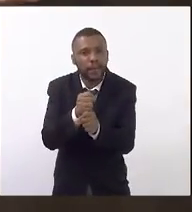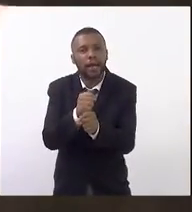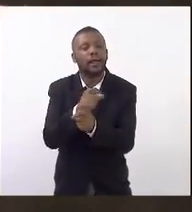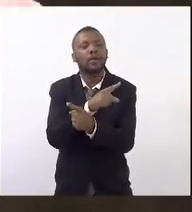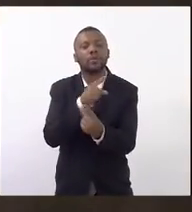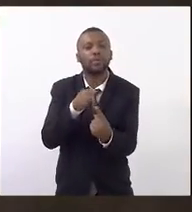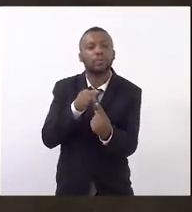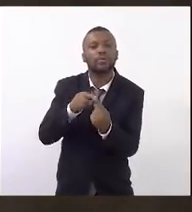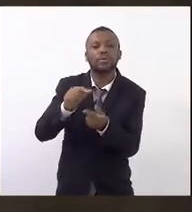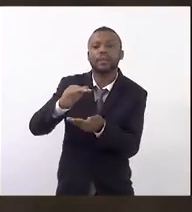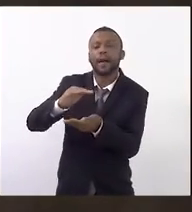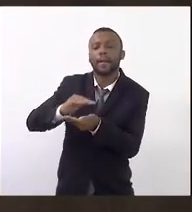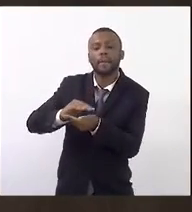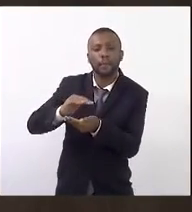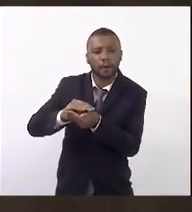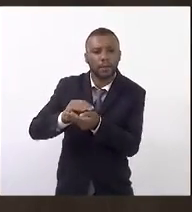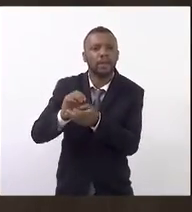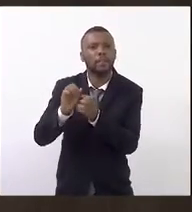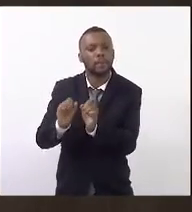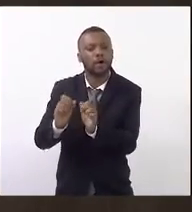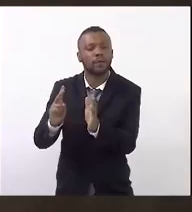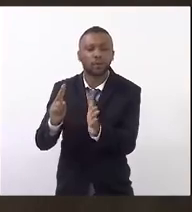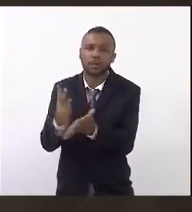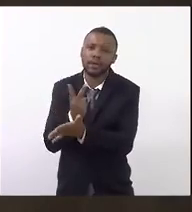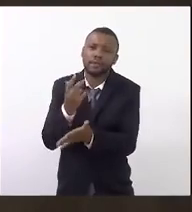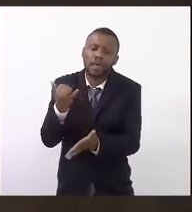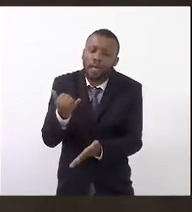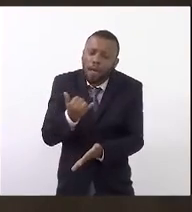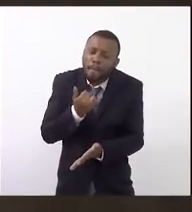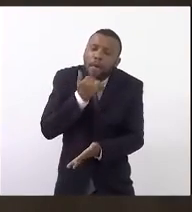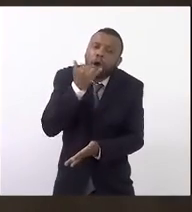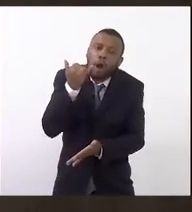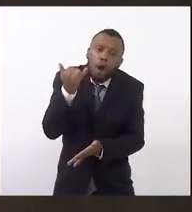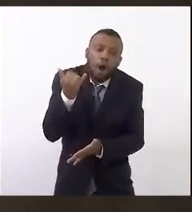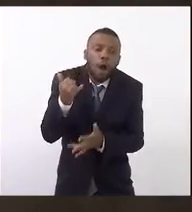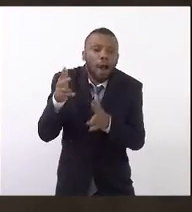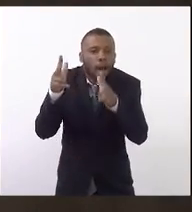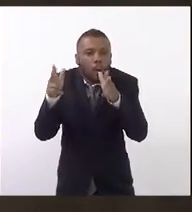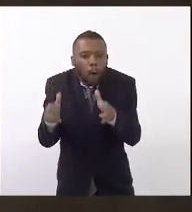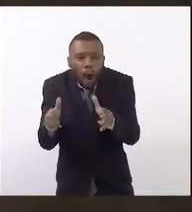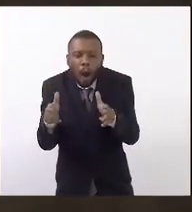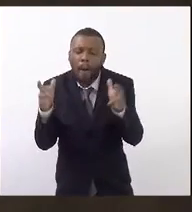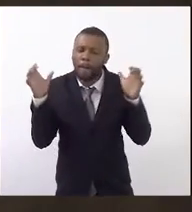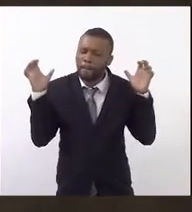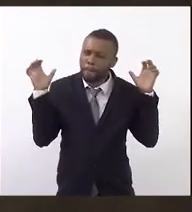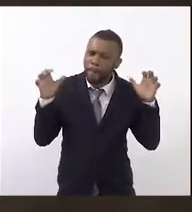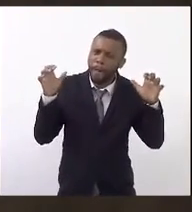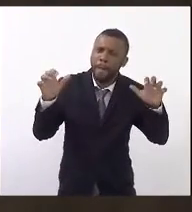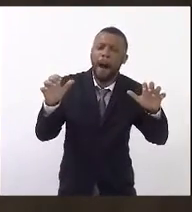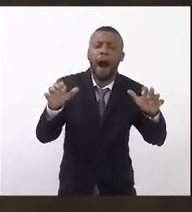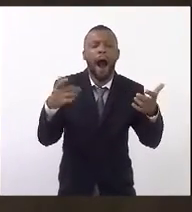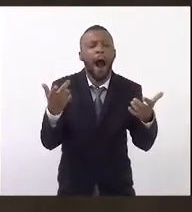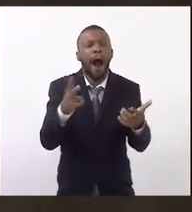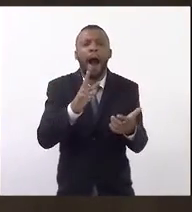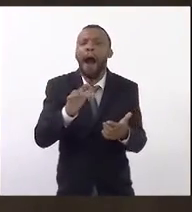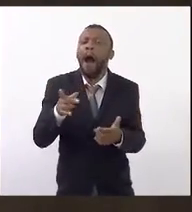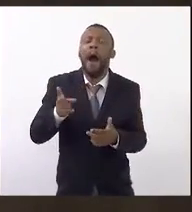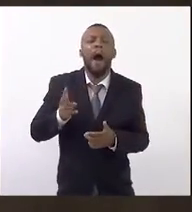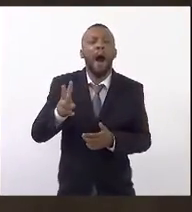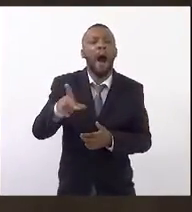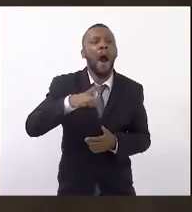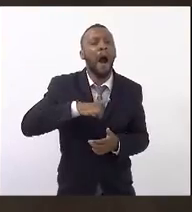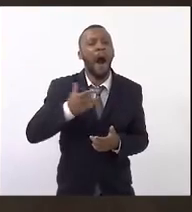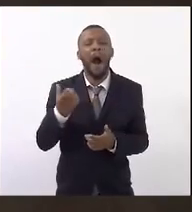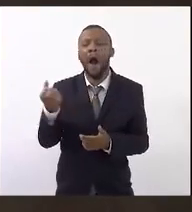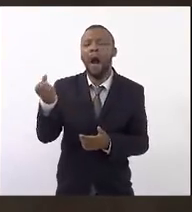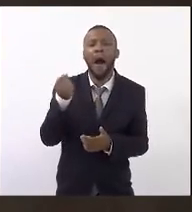possa acontecer, porque tragédias como essa vão continuar a acontecer. Então, o cara tem um fundo que, na hora